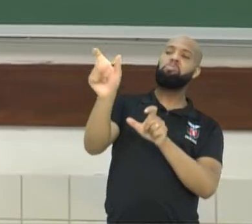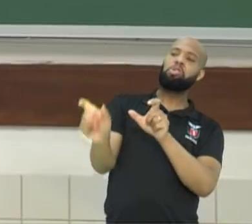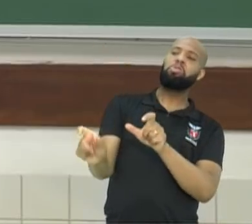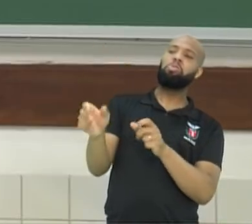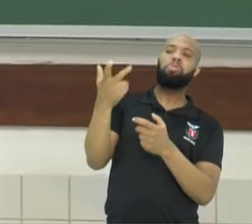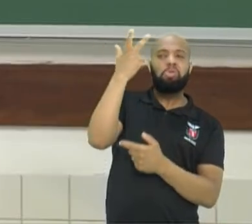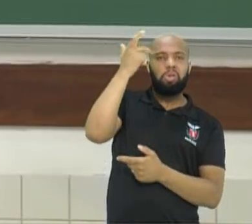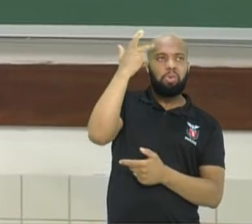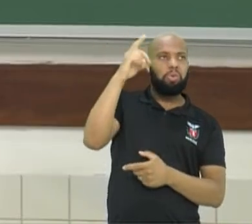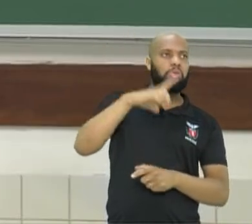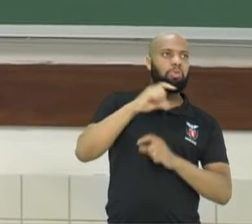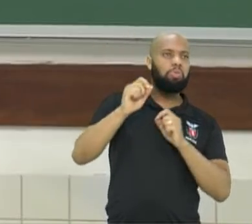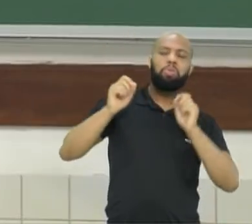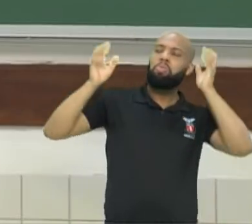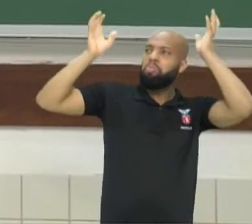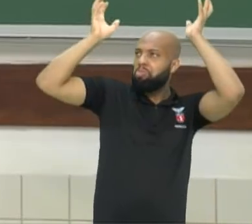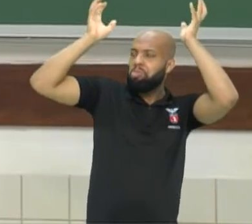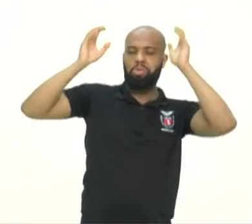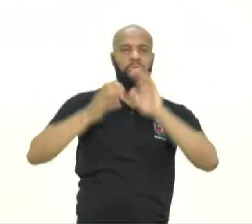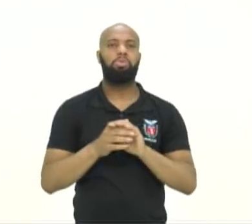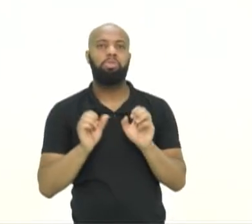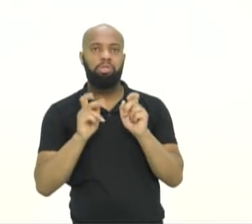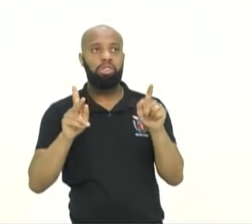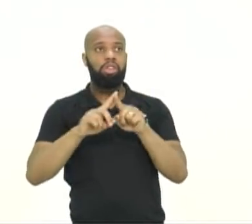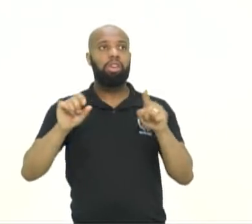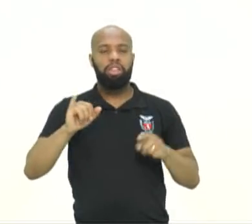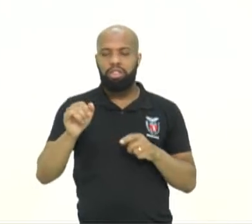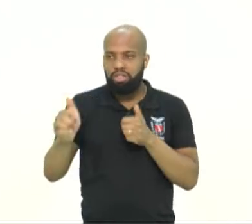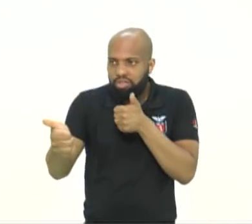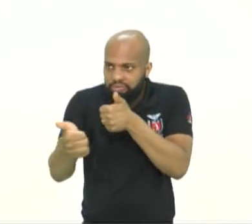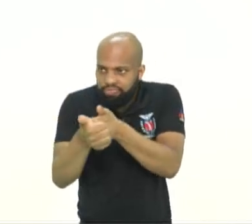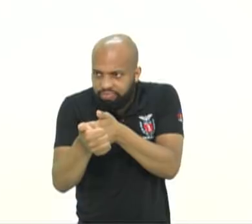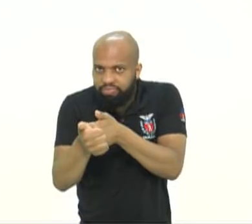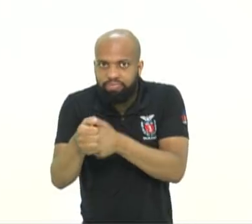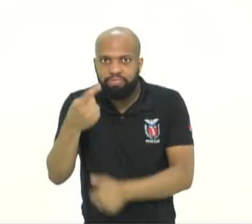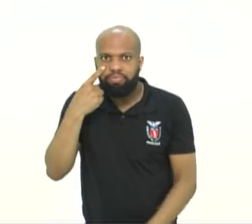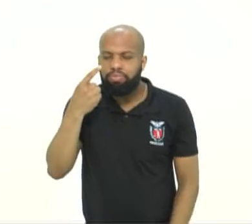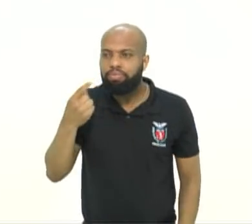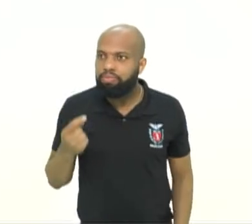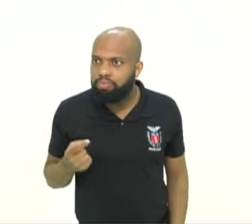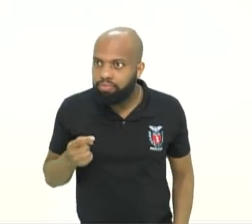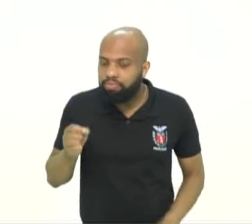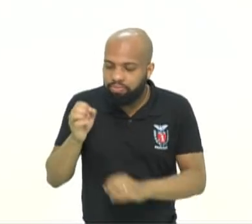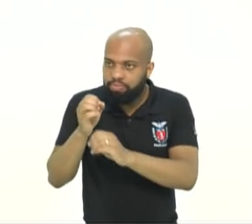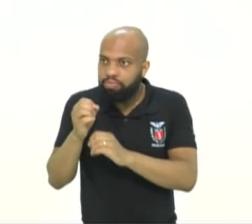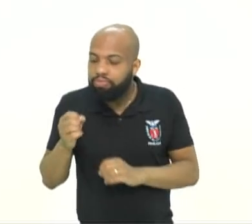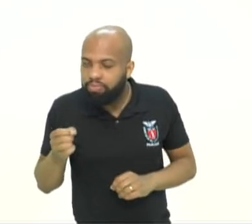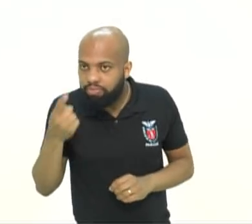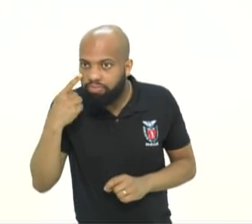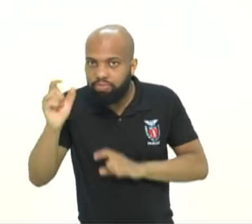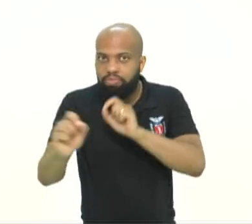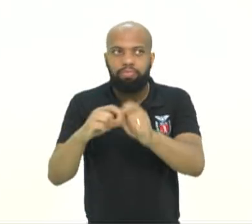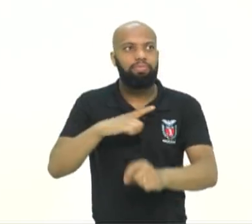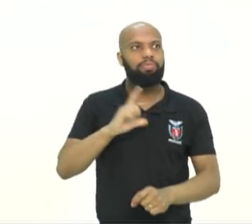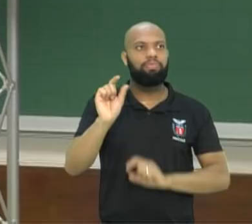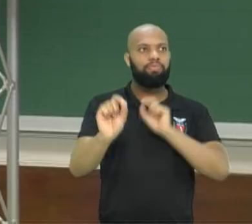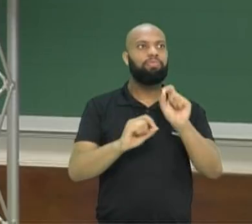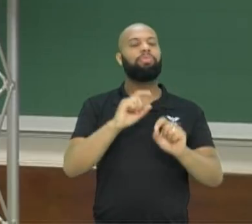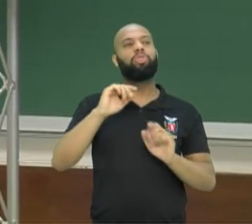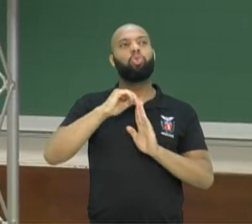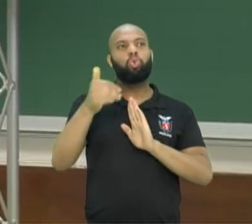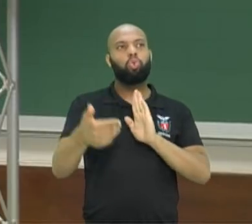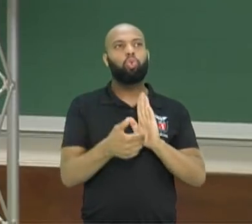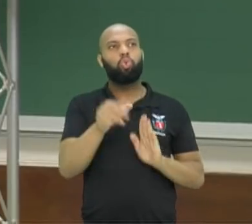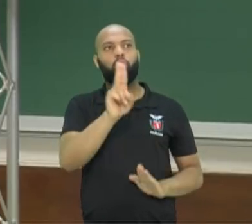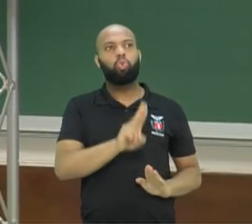né, carregando alguma coisa. Mas se a gente chegar mais próximo, o que a gente vai observar? Que é tudo